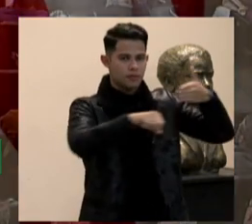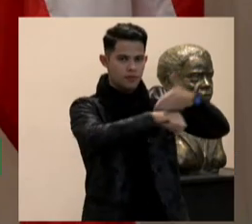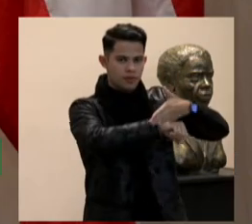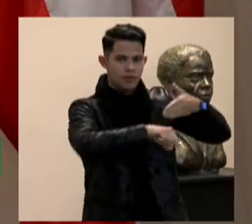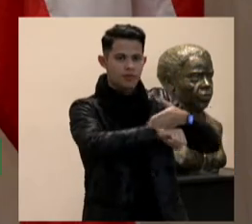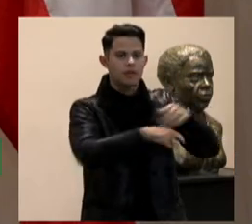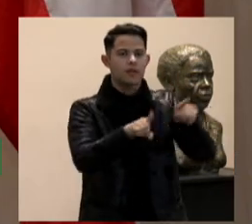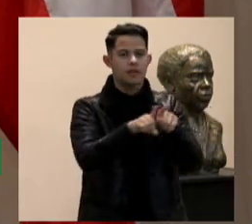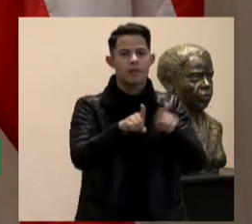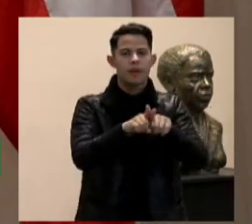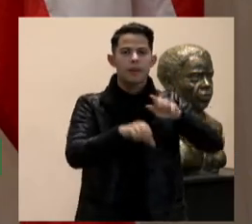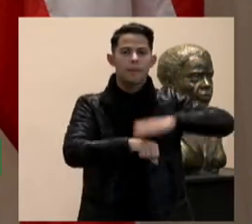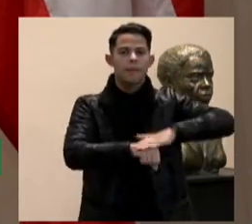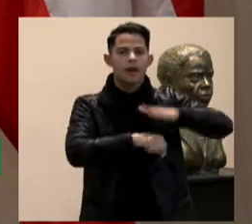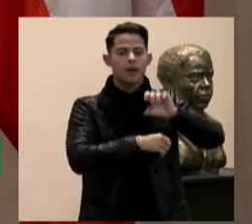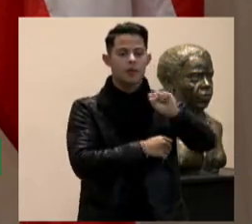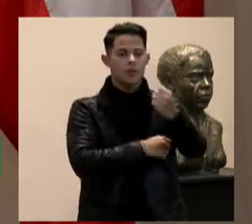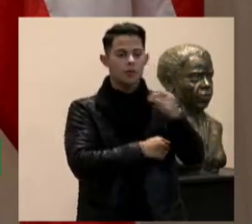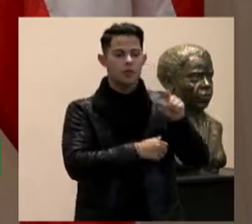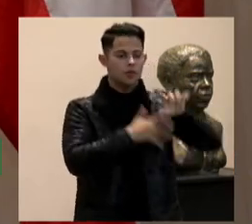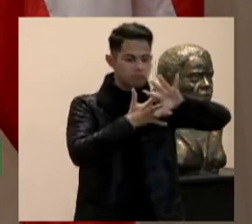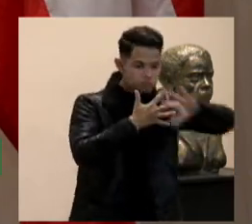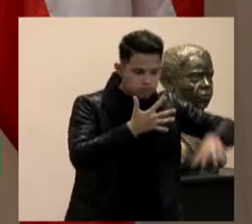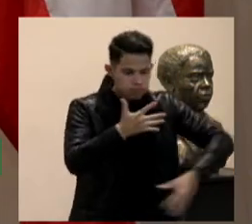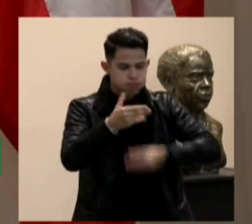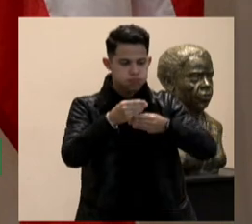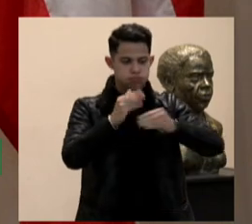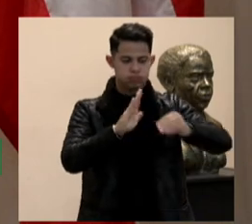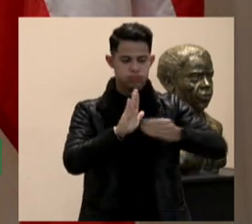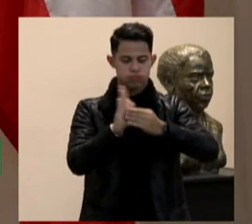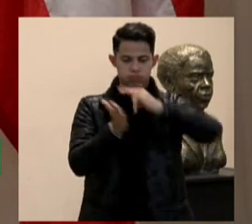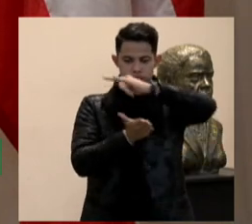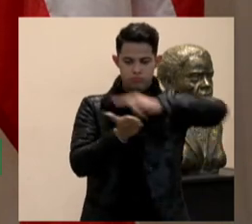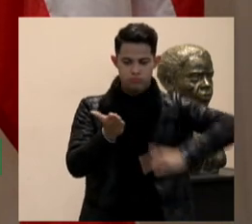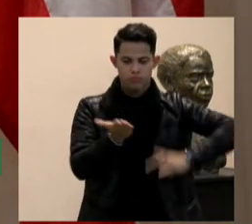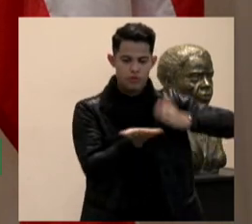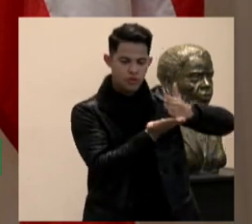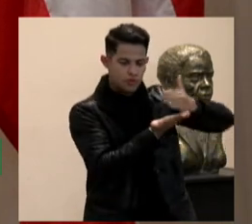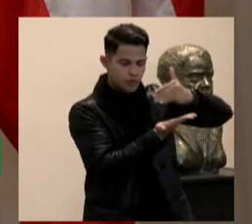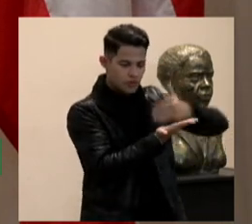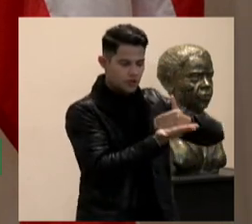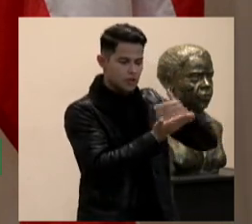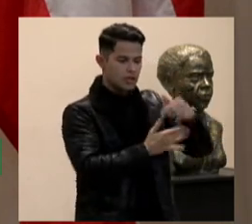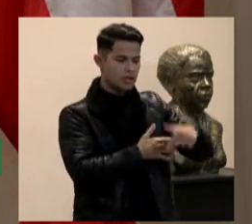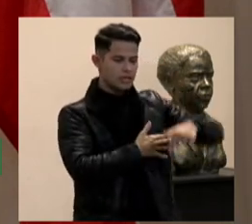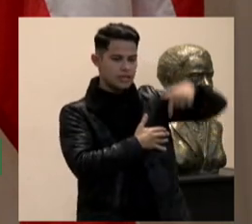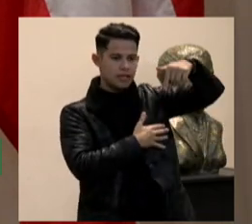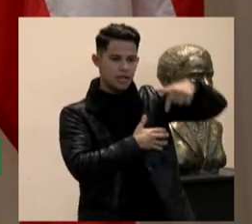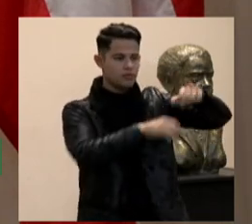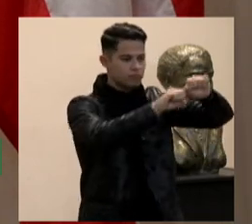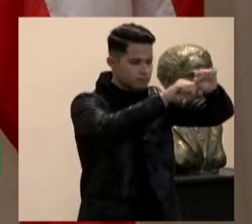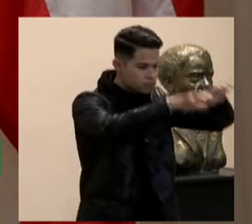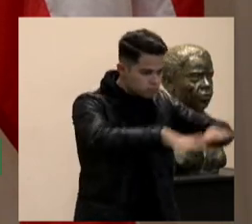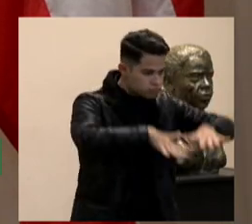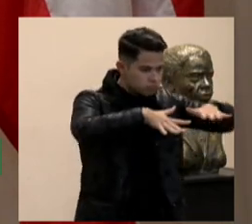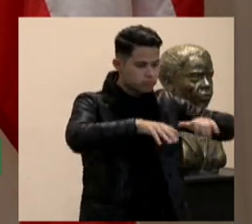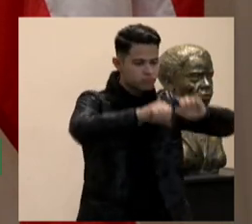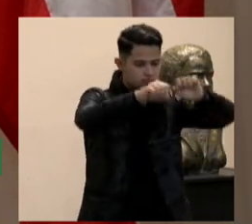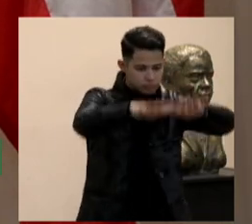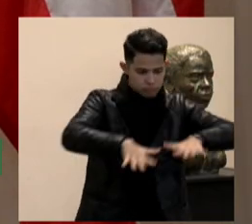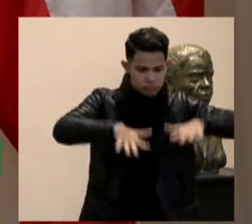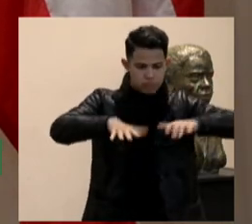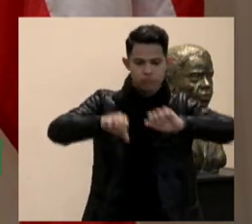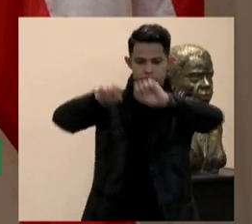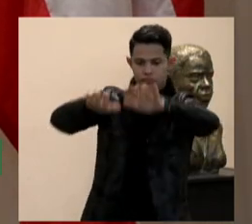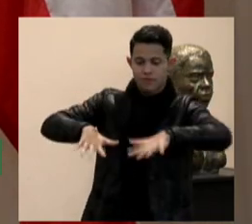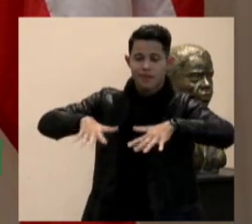emendas, ao documento, divididas em 7 plenárias, algumas delas